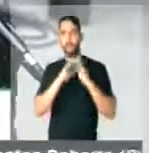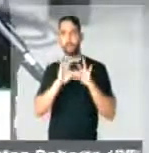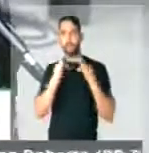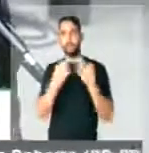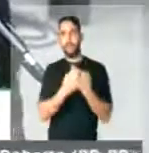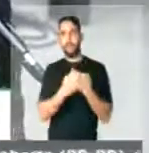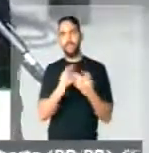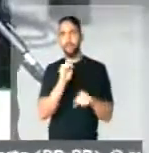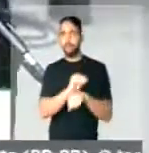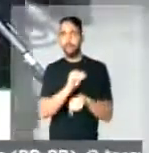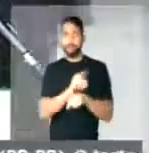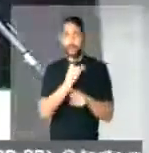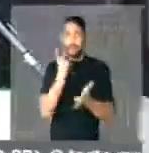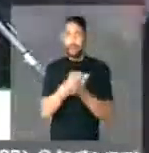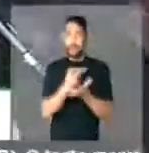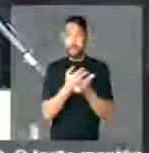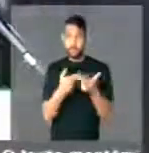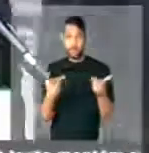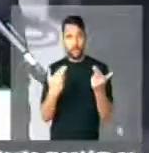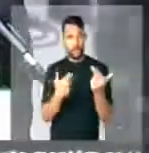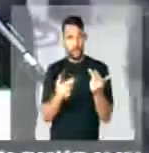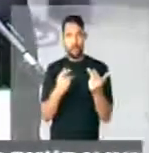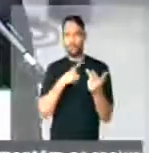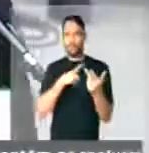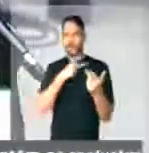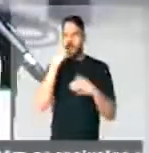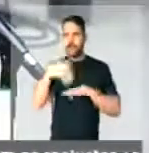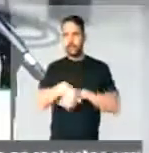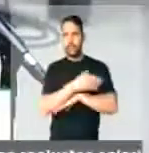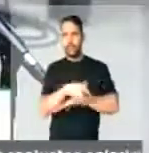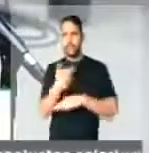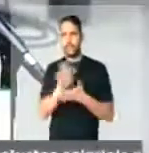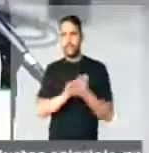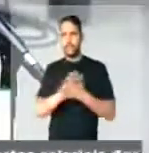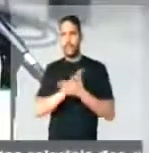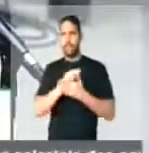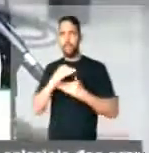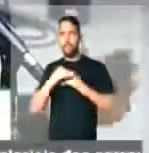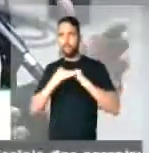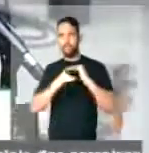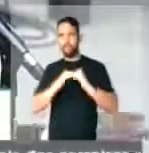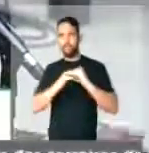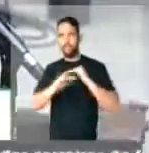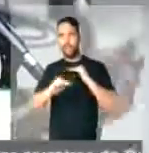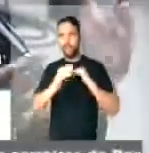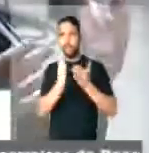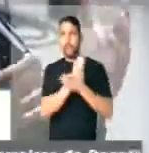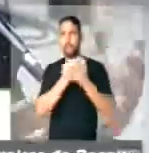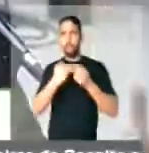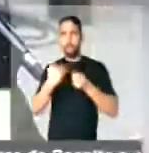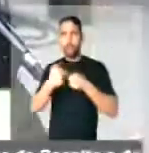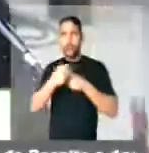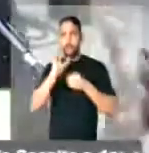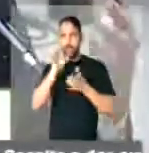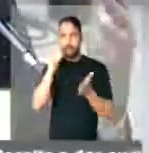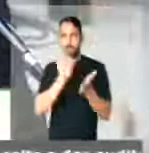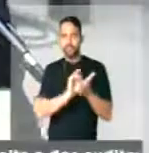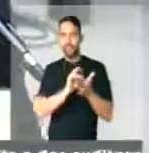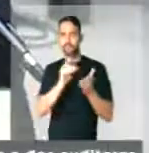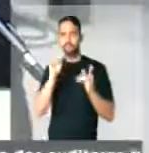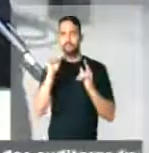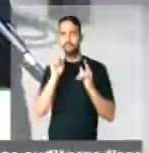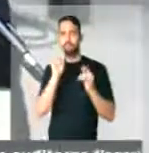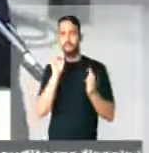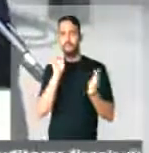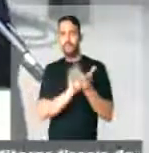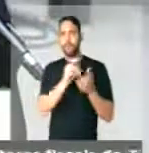família. E, da mesma forma, as ruas que ainda não têm pavimentação, mas são bairros definitivos, que